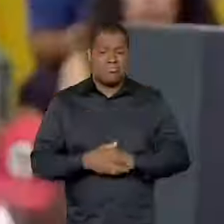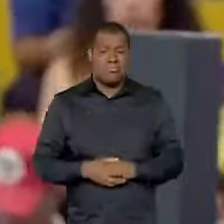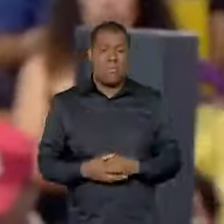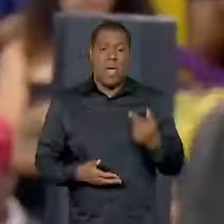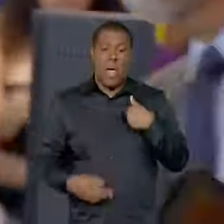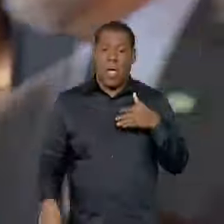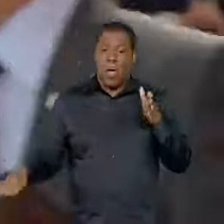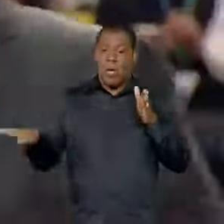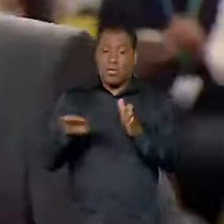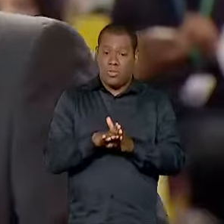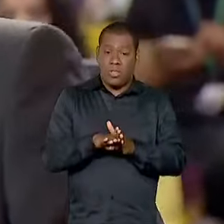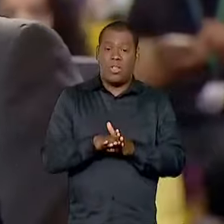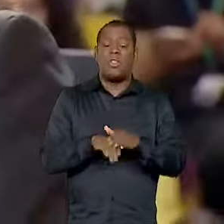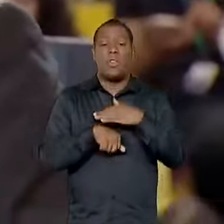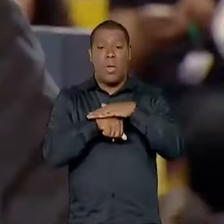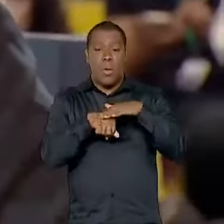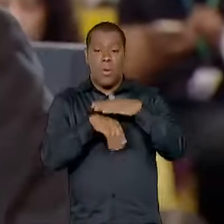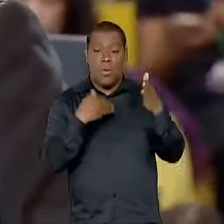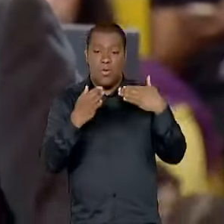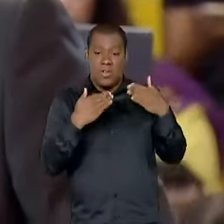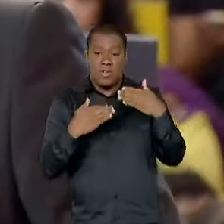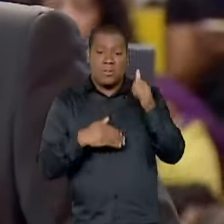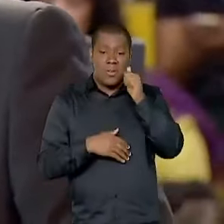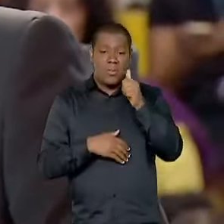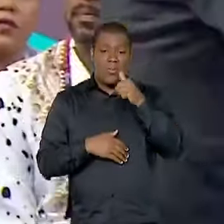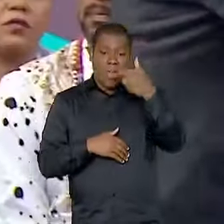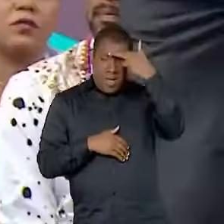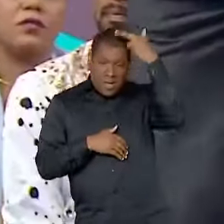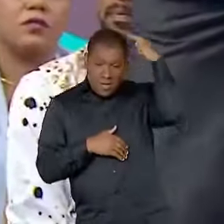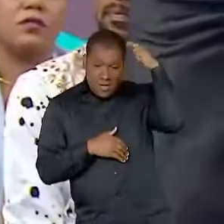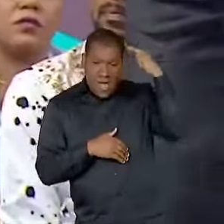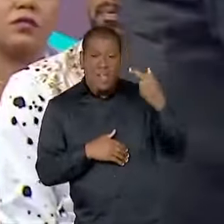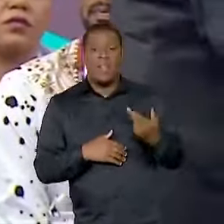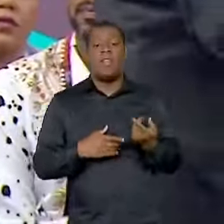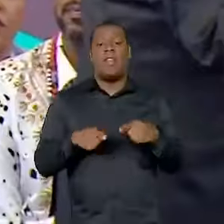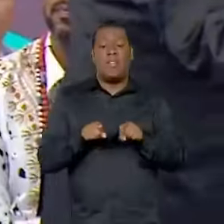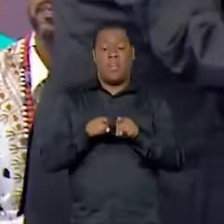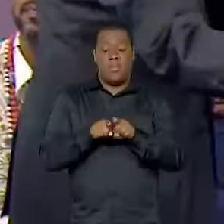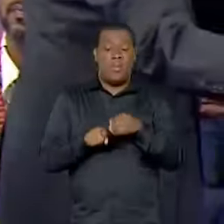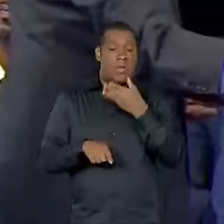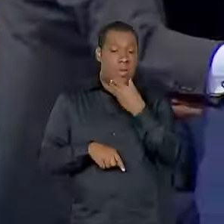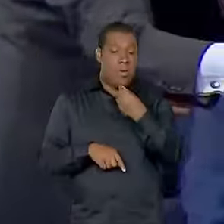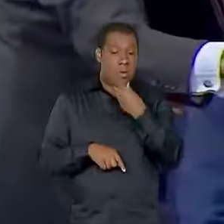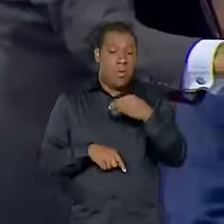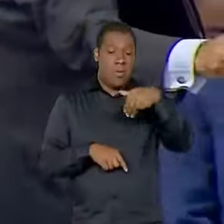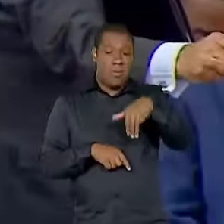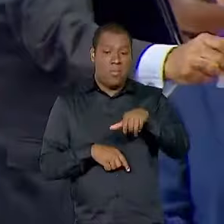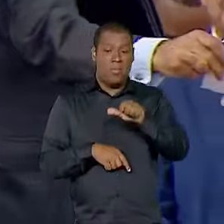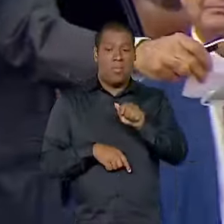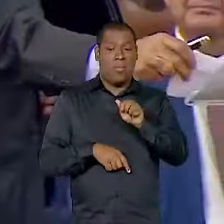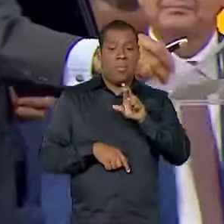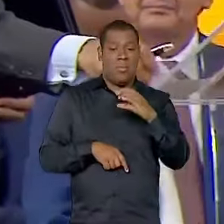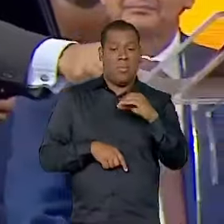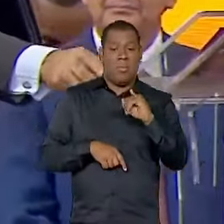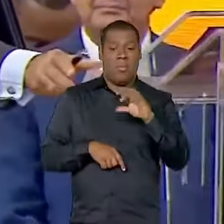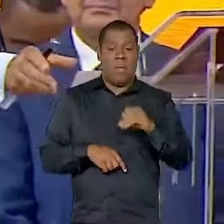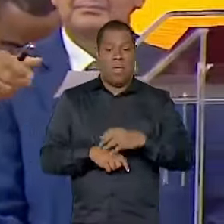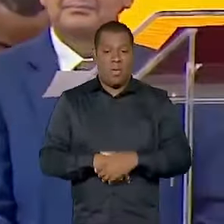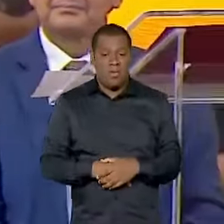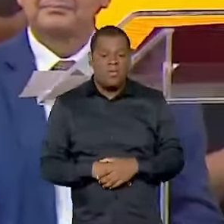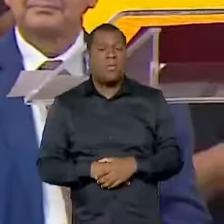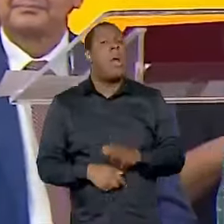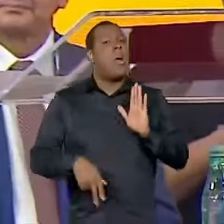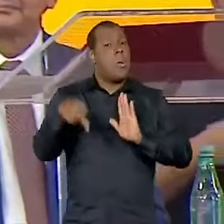eu cheguei aqui, falei com a Aniele e falei com o Márcio. Esse é um programa muito